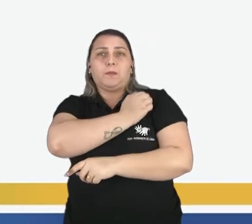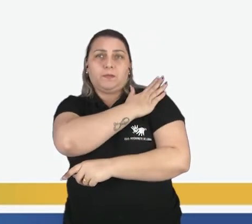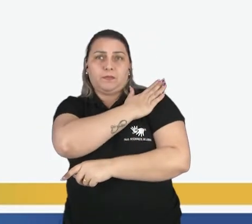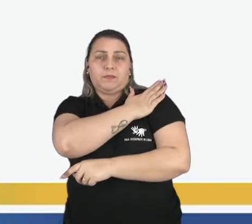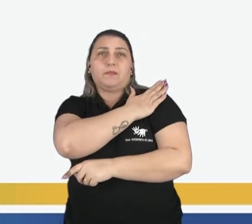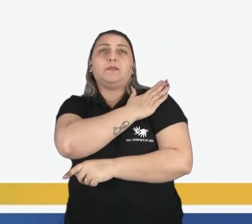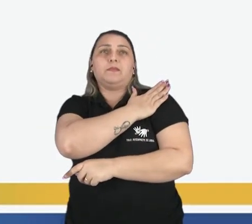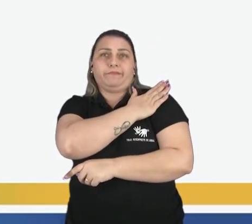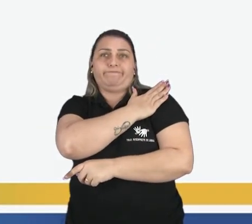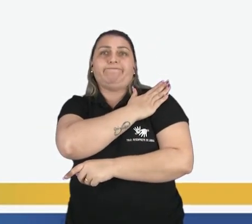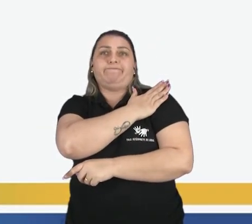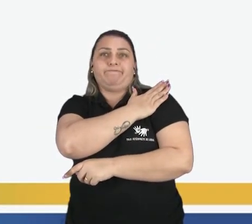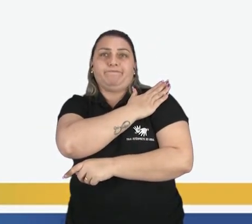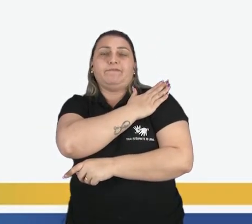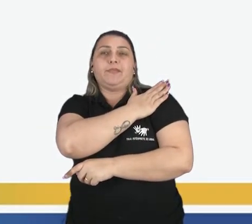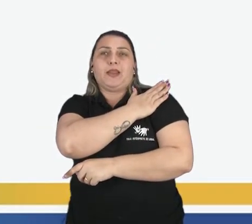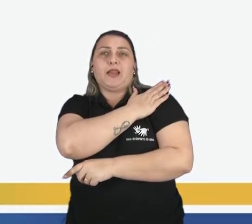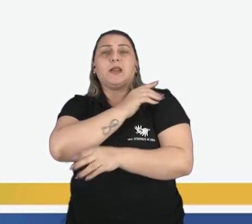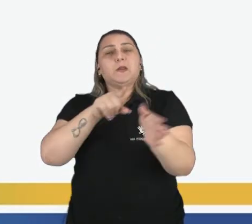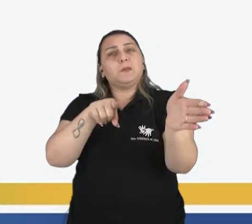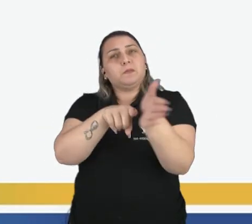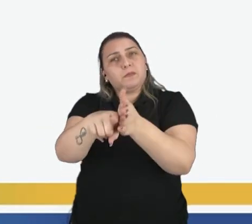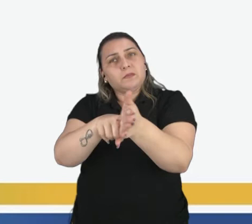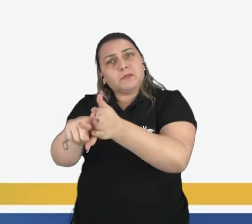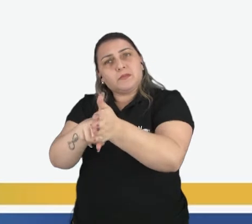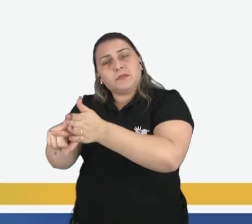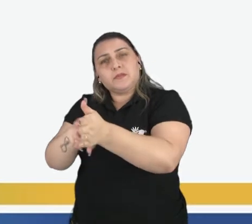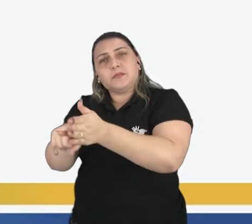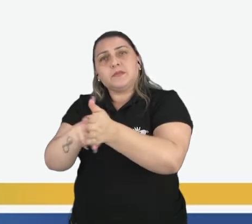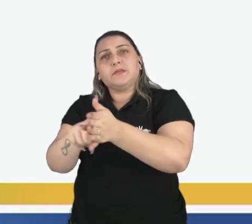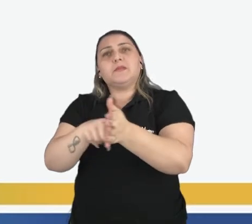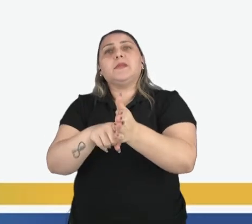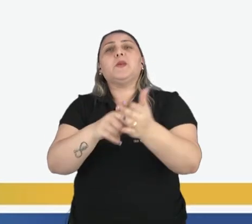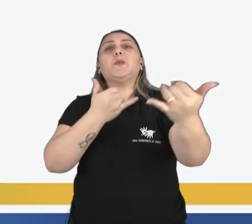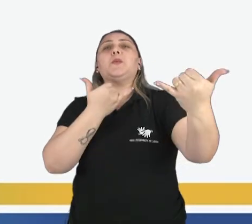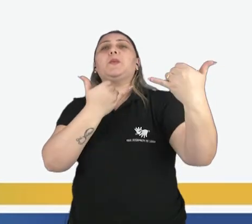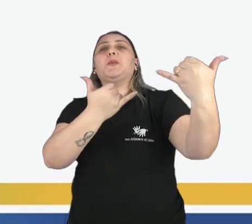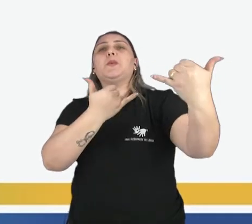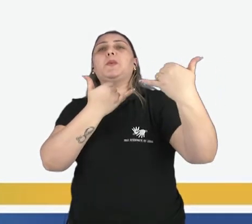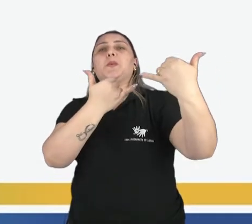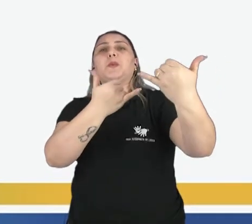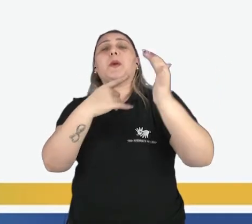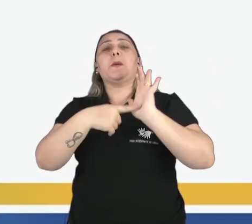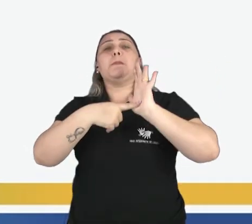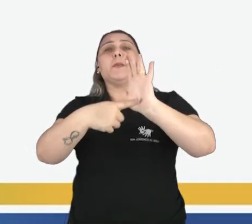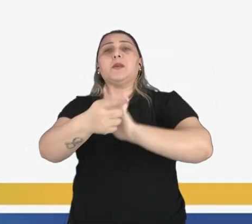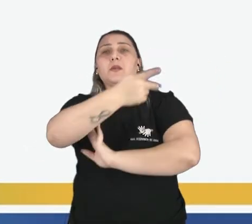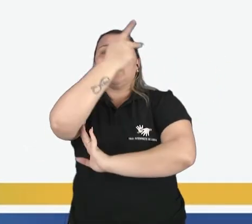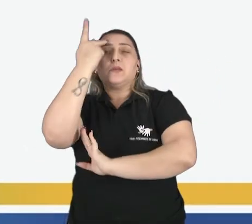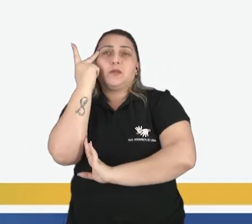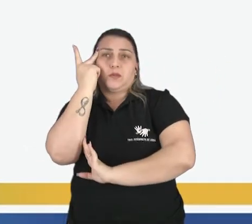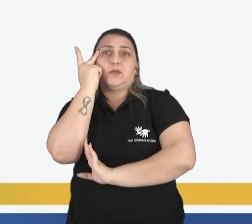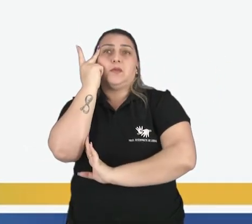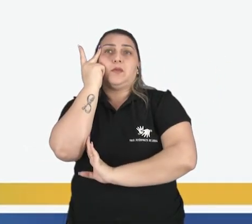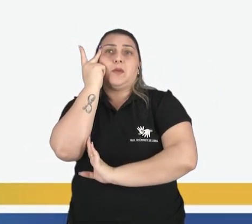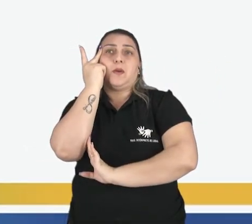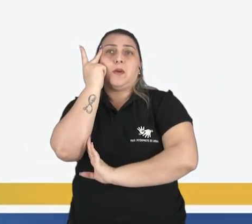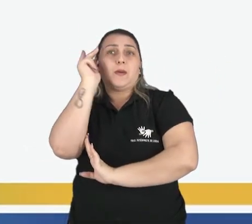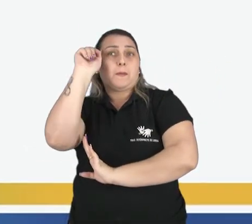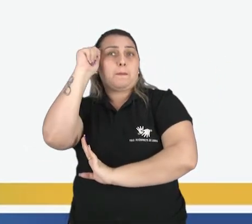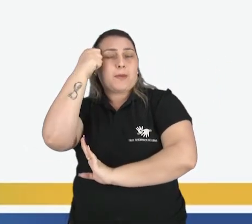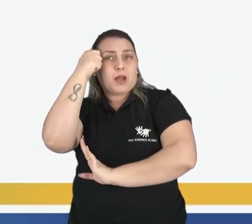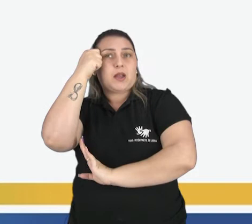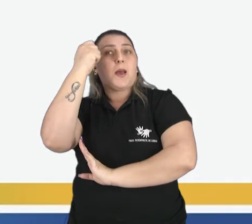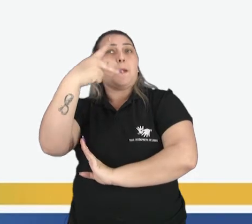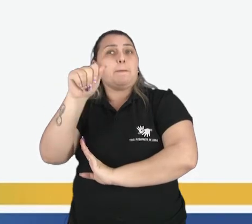Esta afirmação é fruto das pesquisas realizadas pelo IBGE, que apontam que as pessoas pretas ou pardas